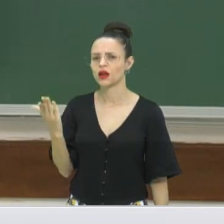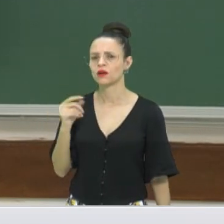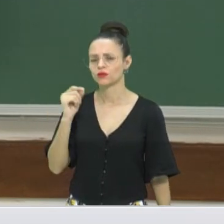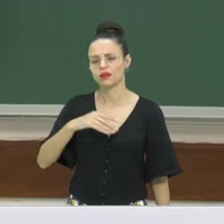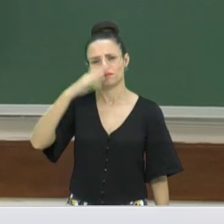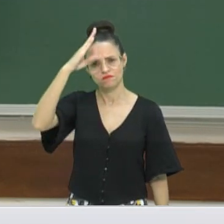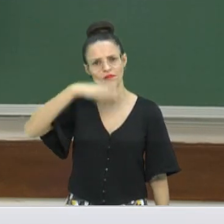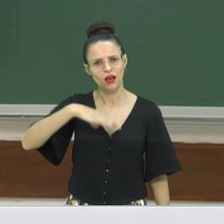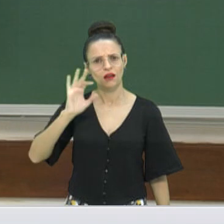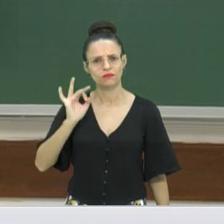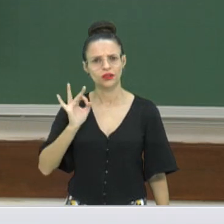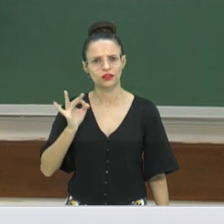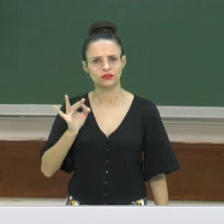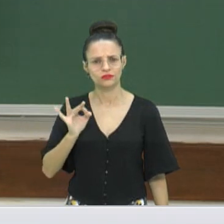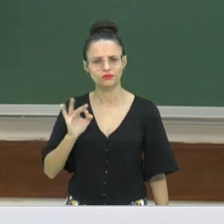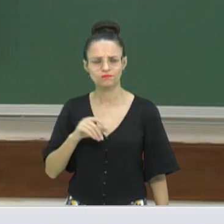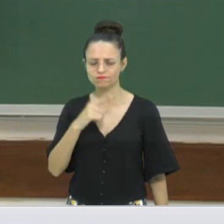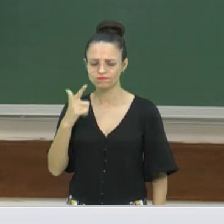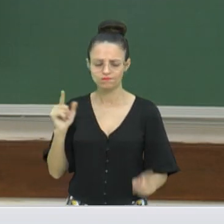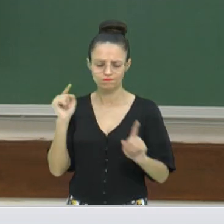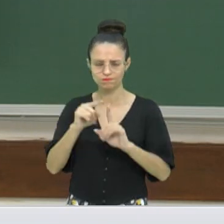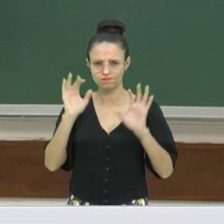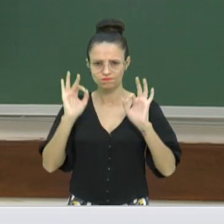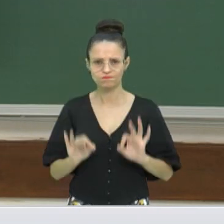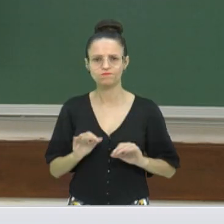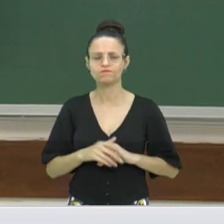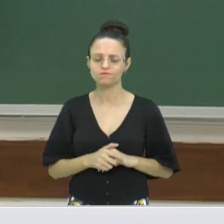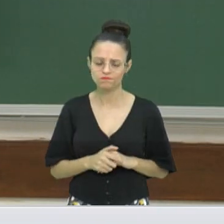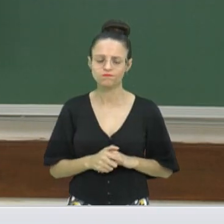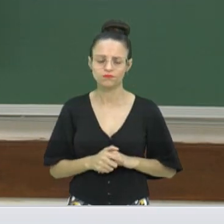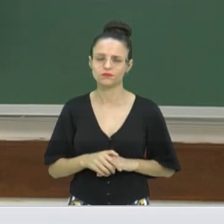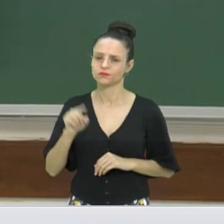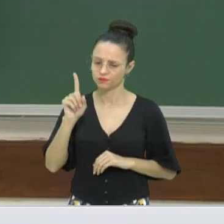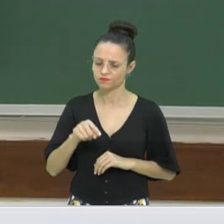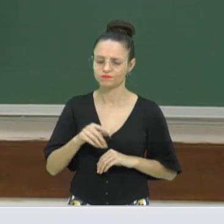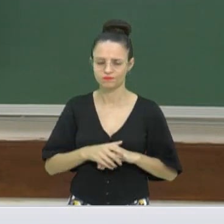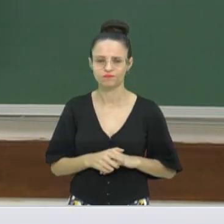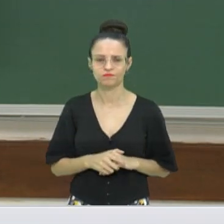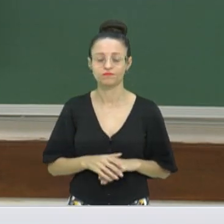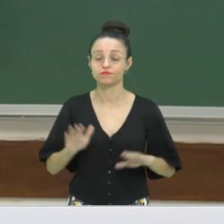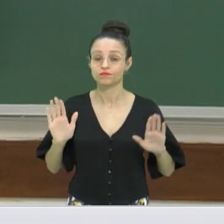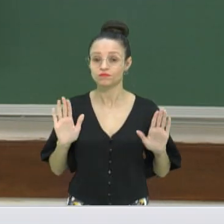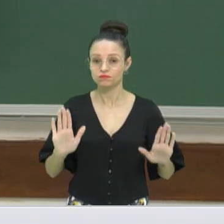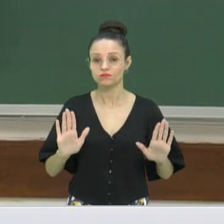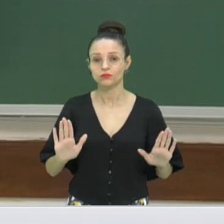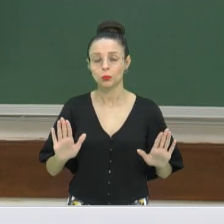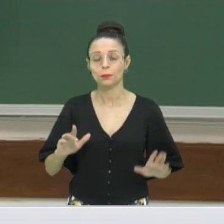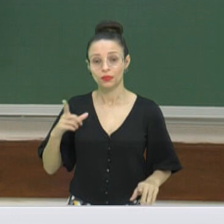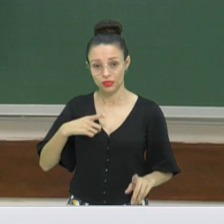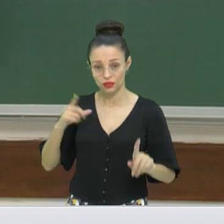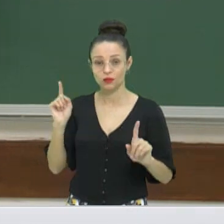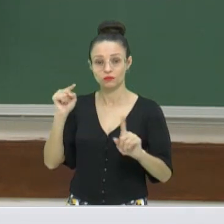pessoas mal intencionadas, tá? Isso é. Agora,